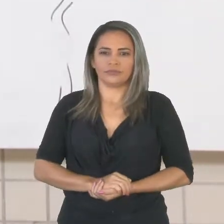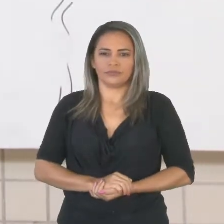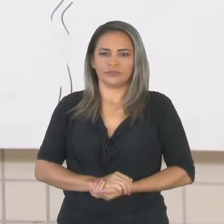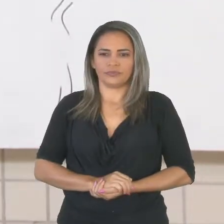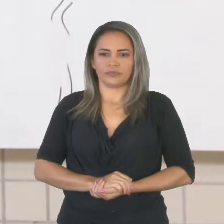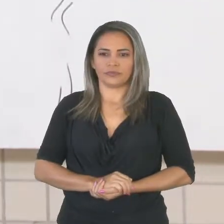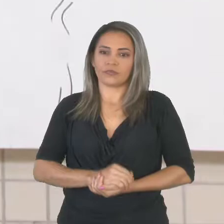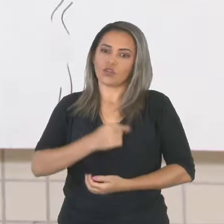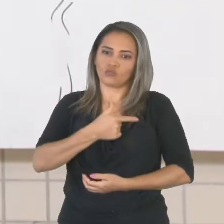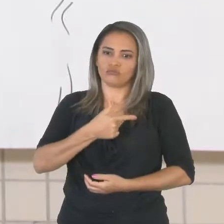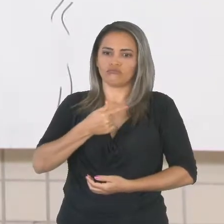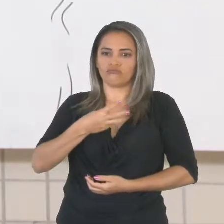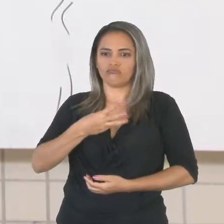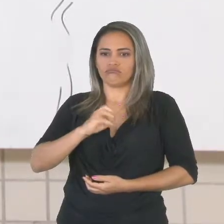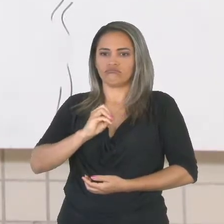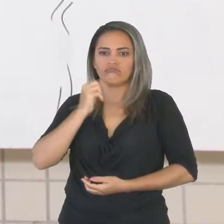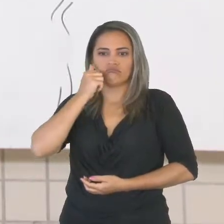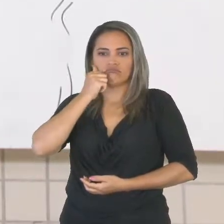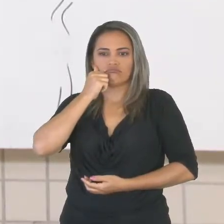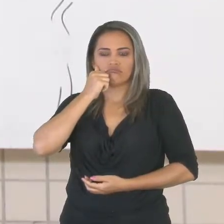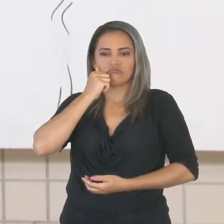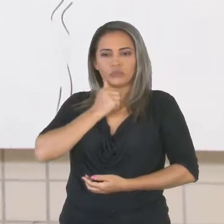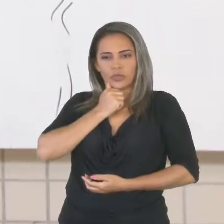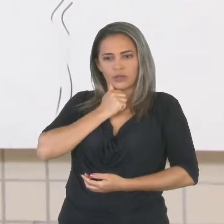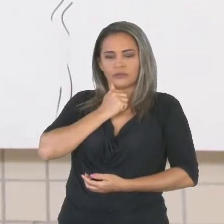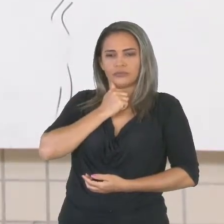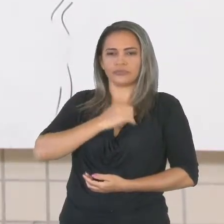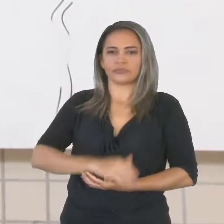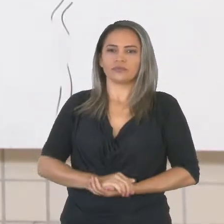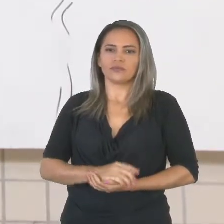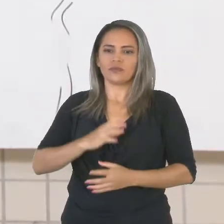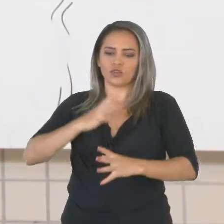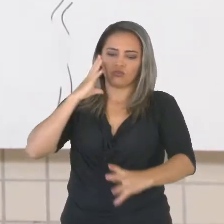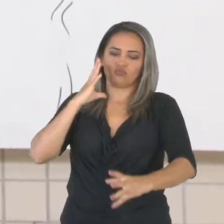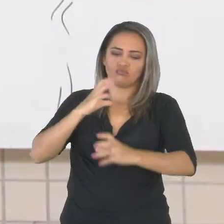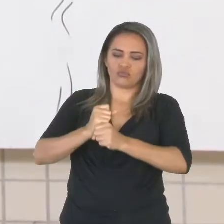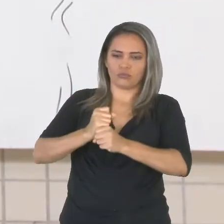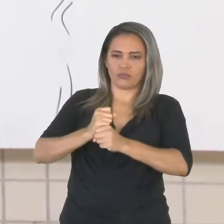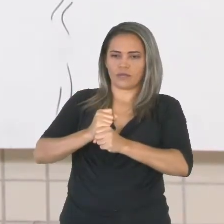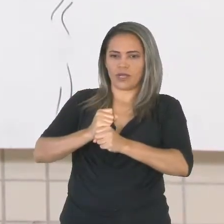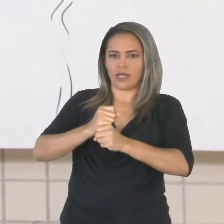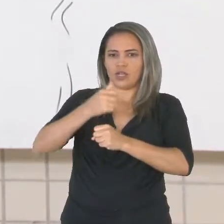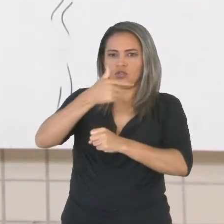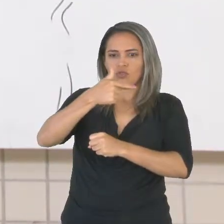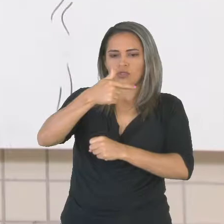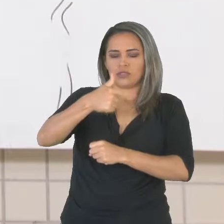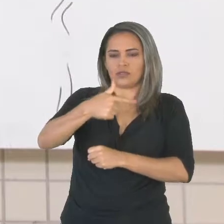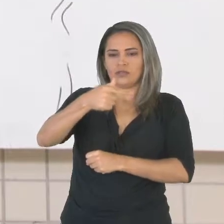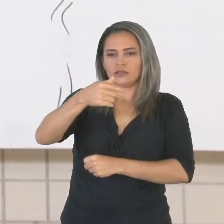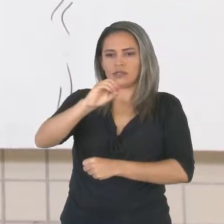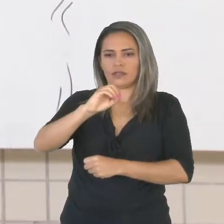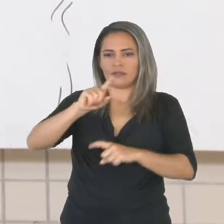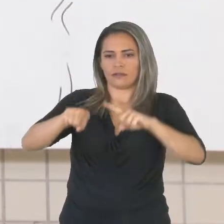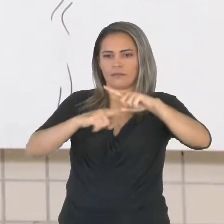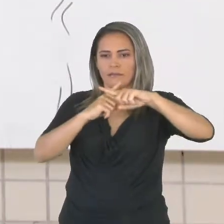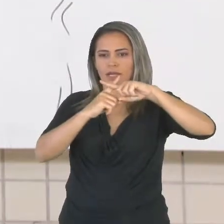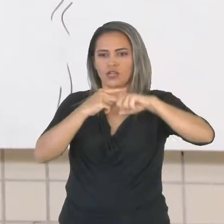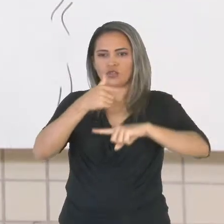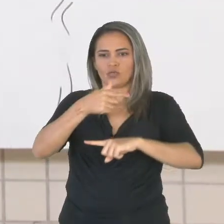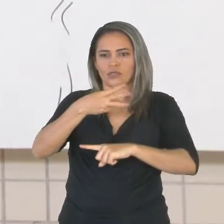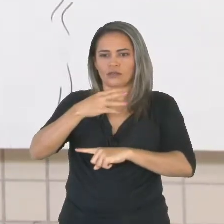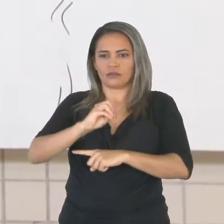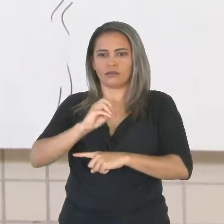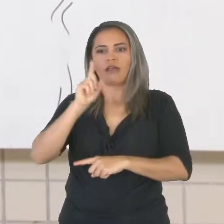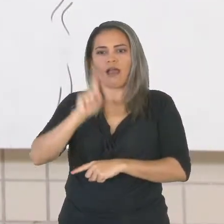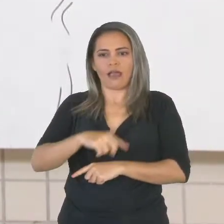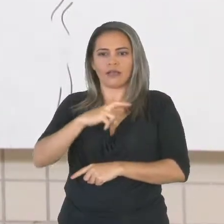230 pessoas do sexo feminino. Quando eu somo 270 mais 230, eu chego a um total de 500. Então